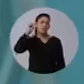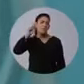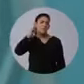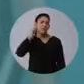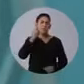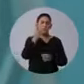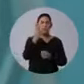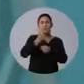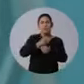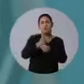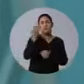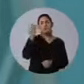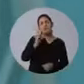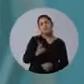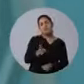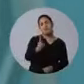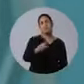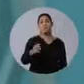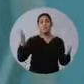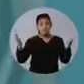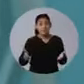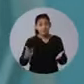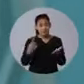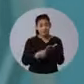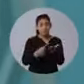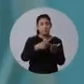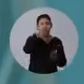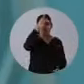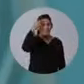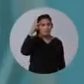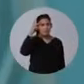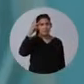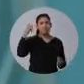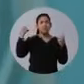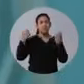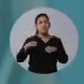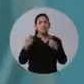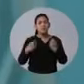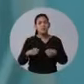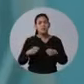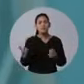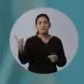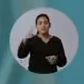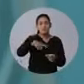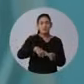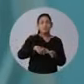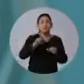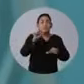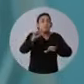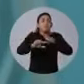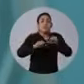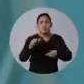próximos 4 anos, mas eu tenho compromisso com a nossa gente, que deseja voltar a ter esperança de dias melhores,